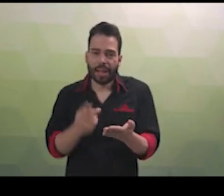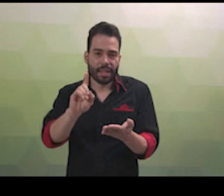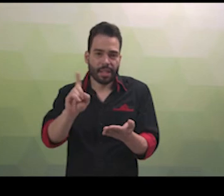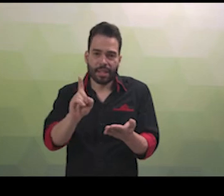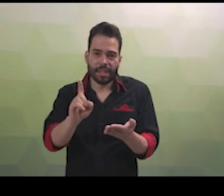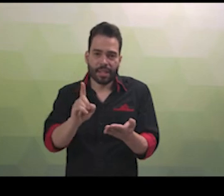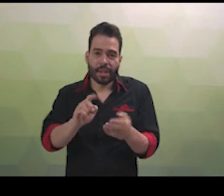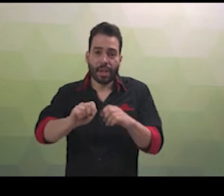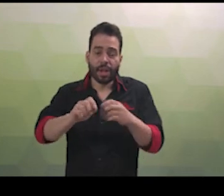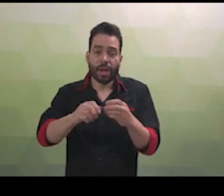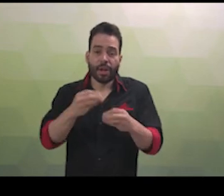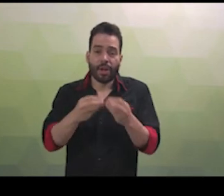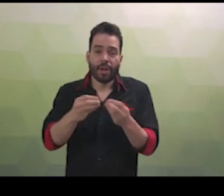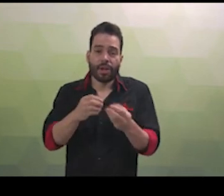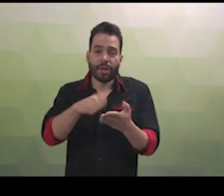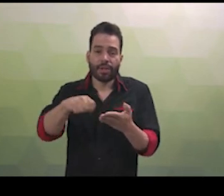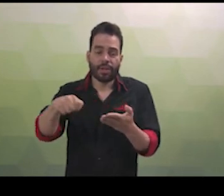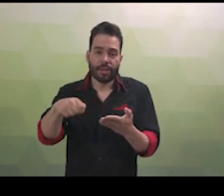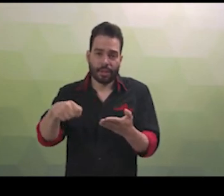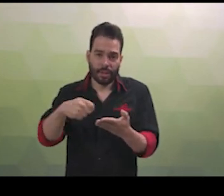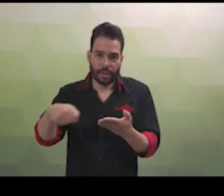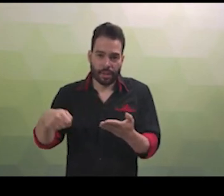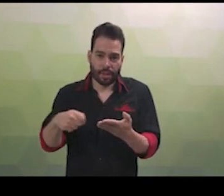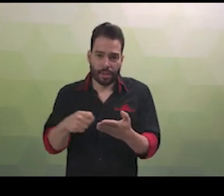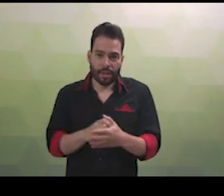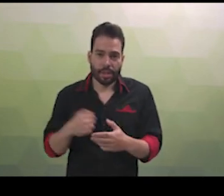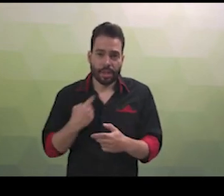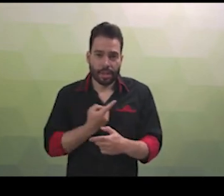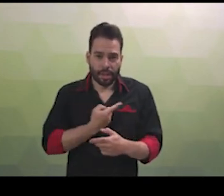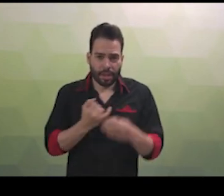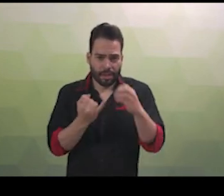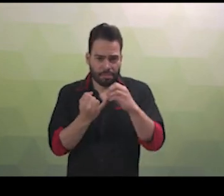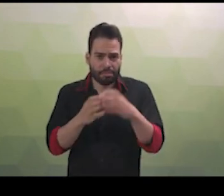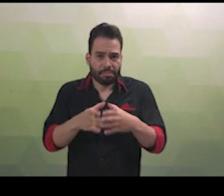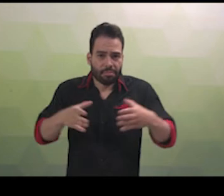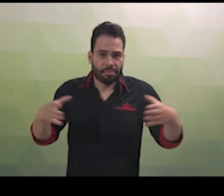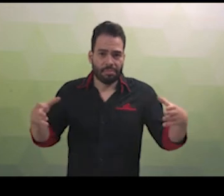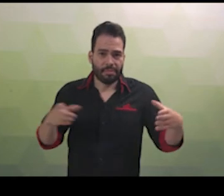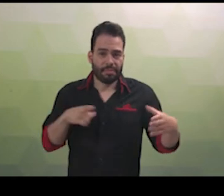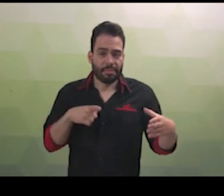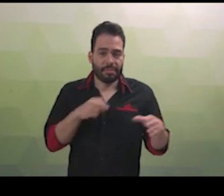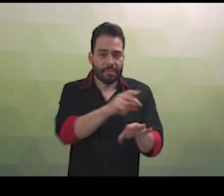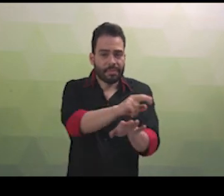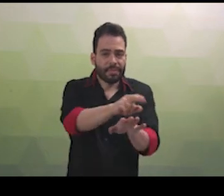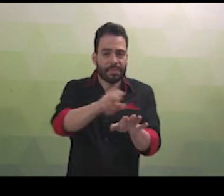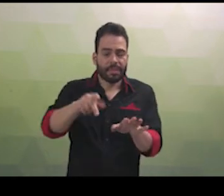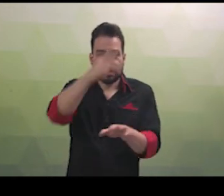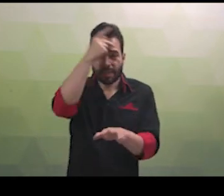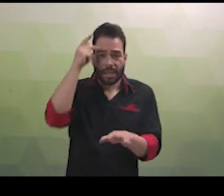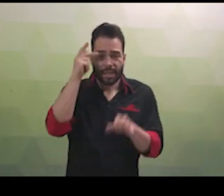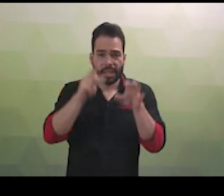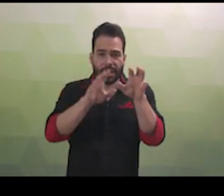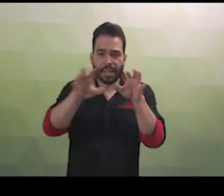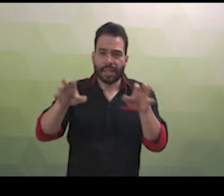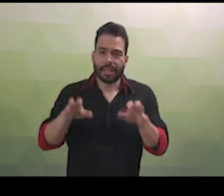língua, é um sistema de escrita. Então, em uma instituição grande como a nossa, vários são os públicos com as